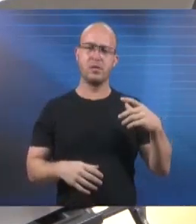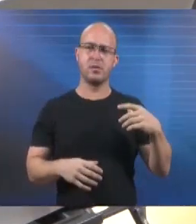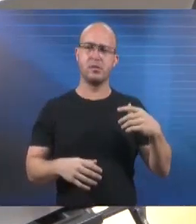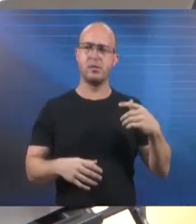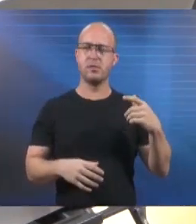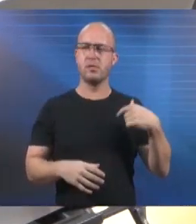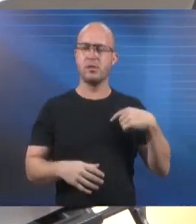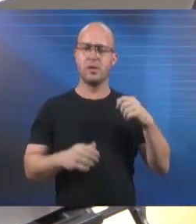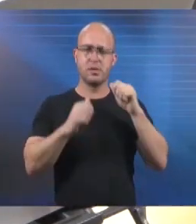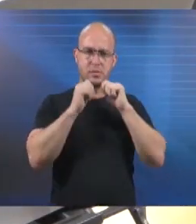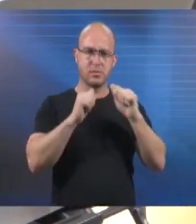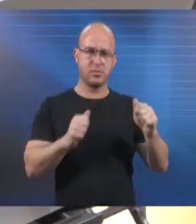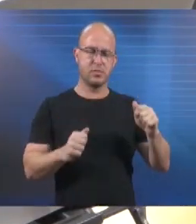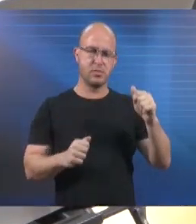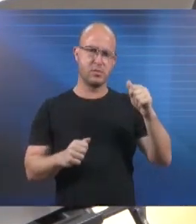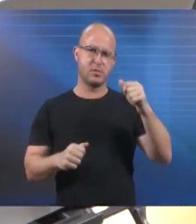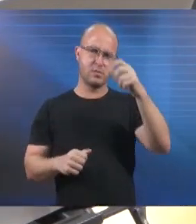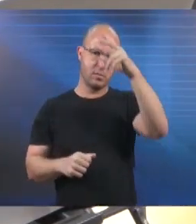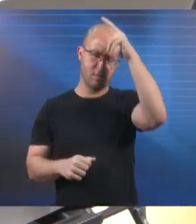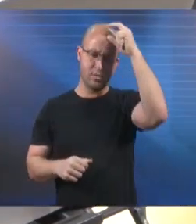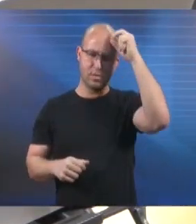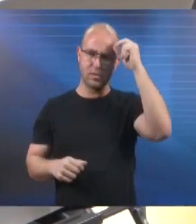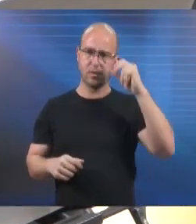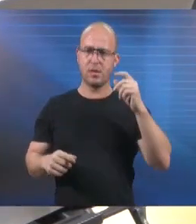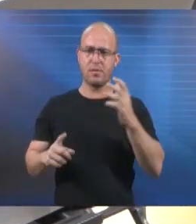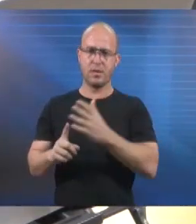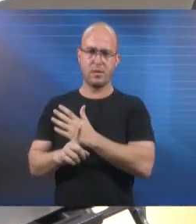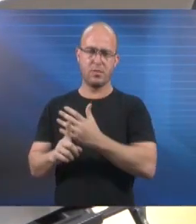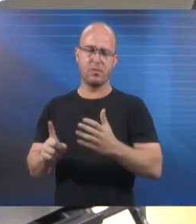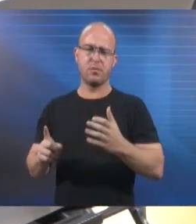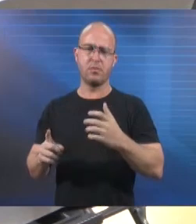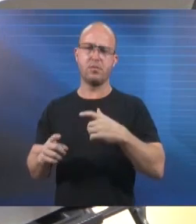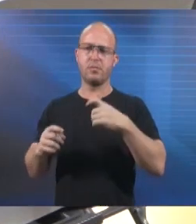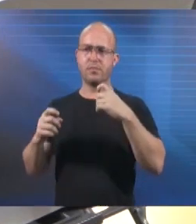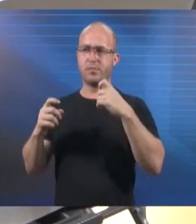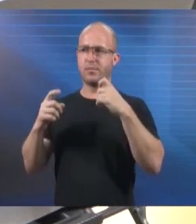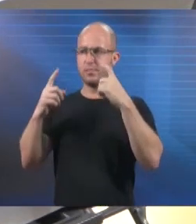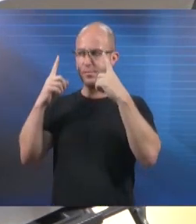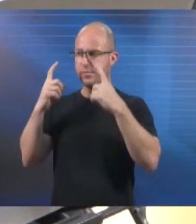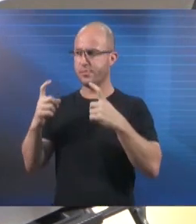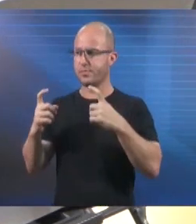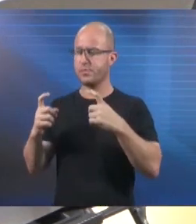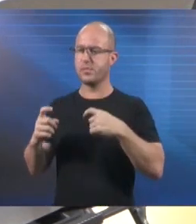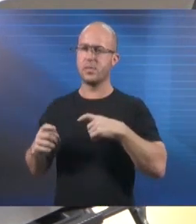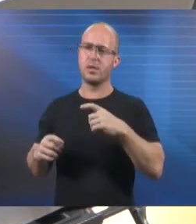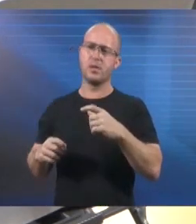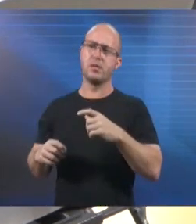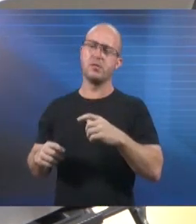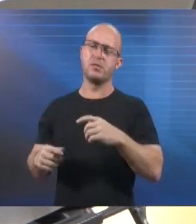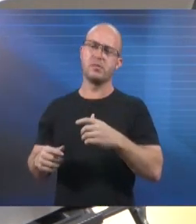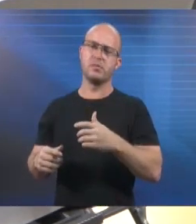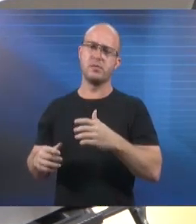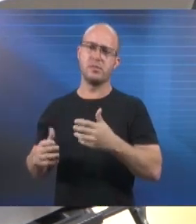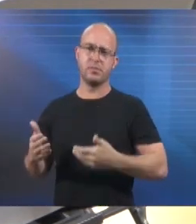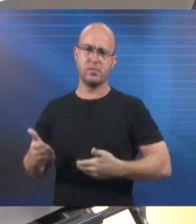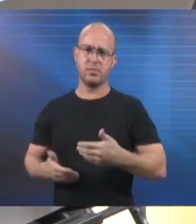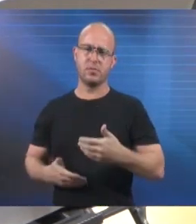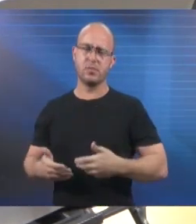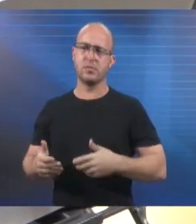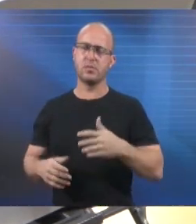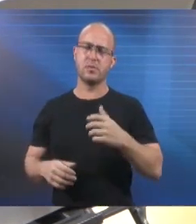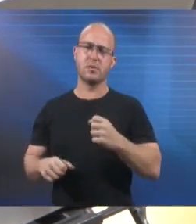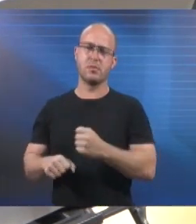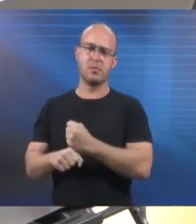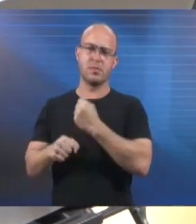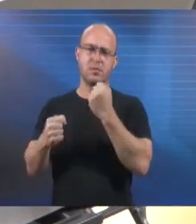servidores fisicamente com quebra-quebra inclusive e dando ao patrimônio público aí é protesto Pacífico nós